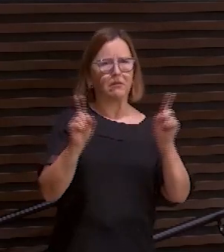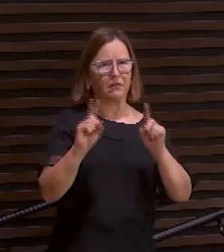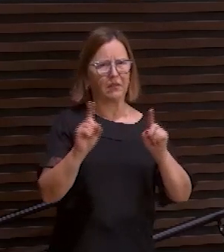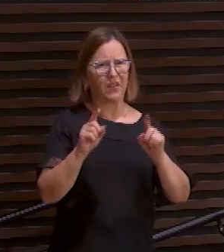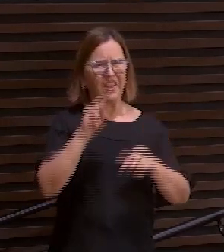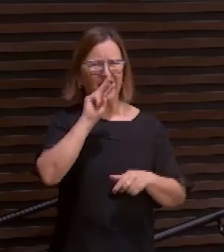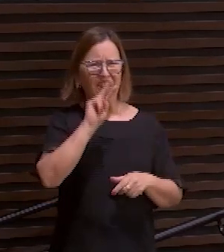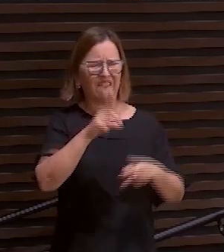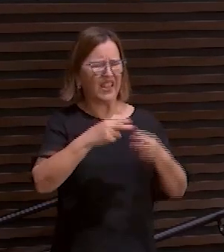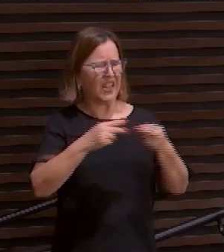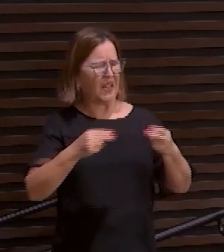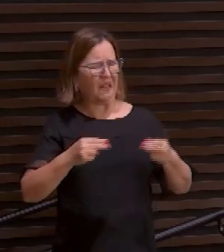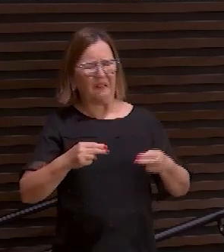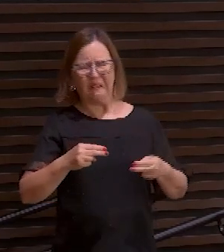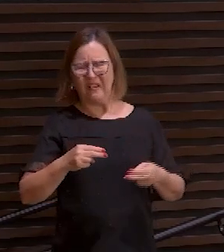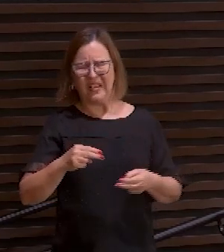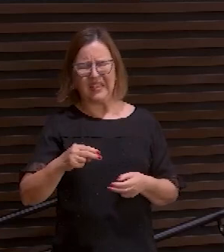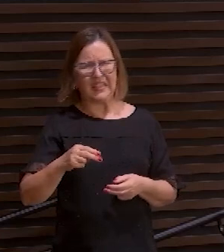do mundo,